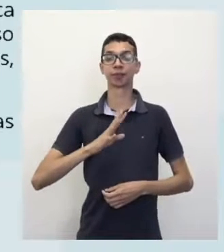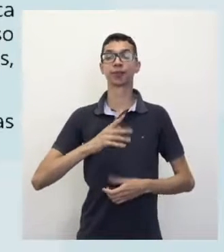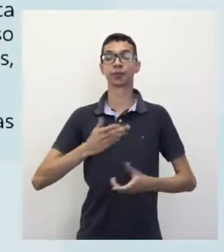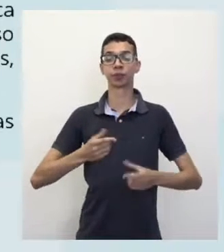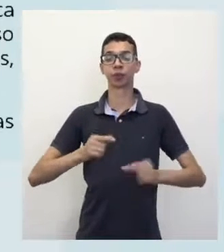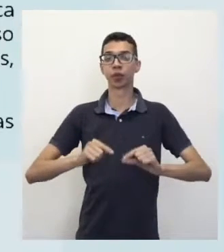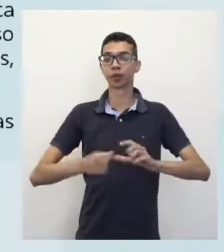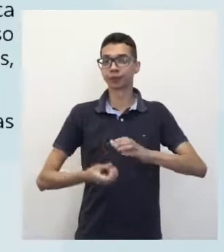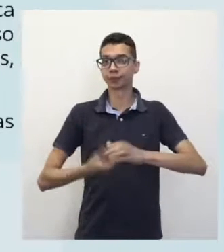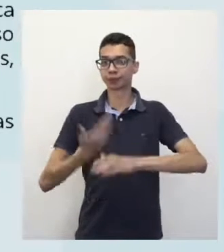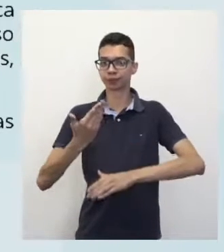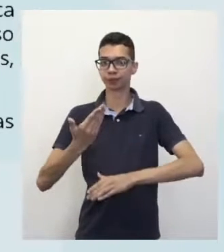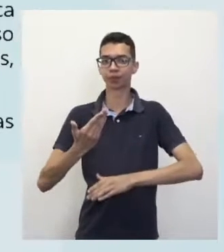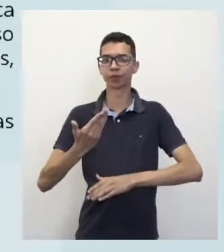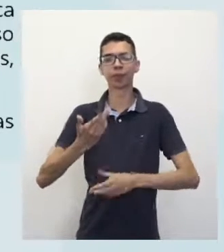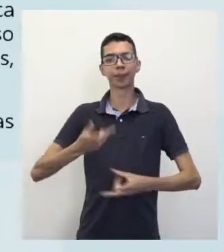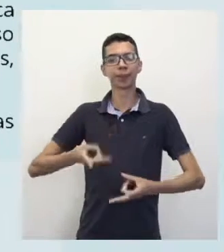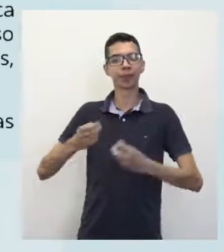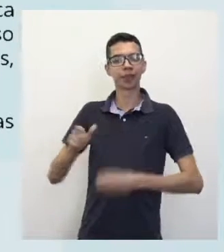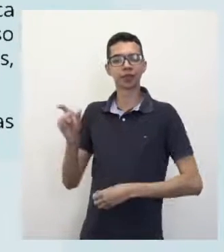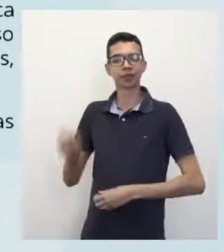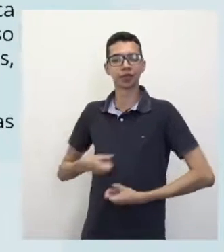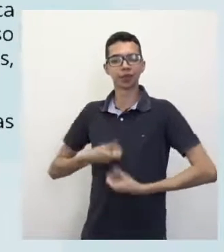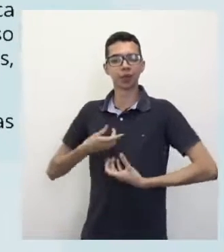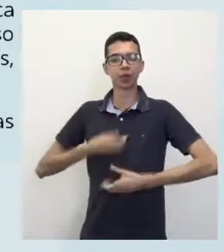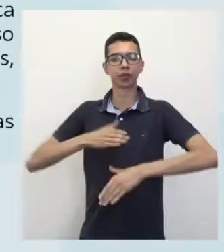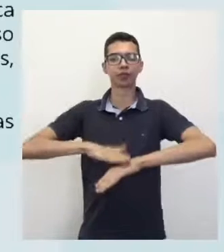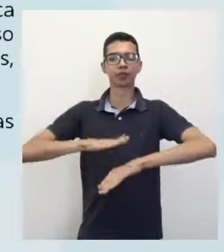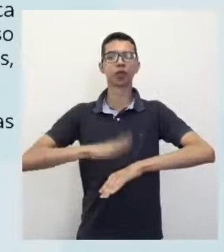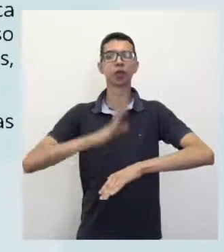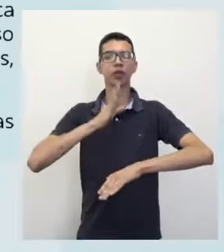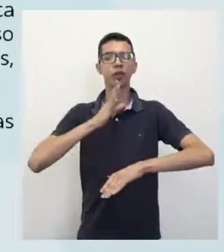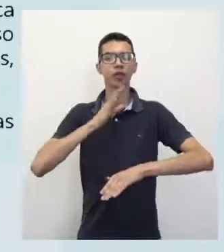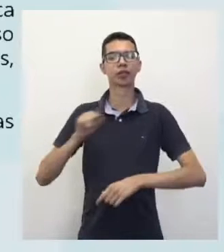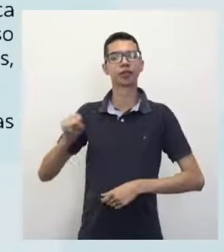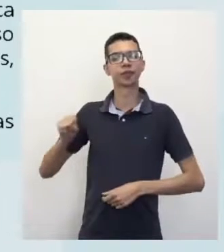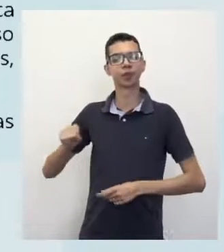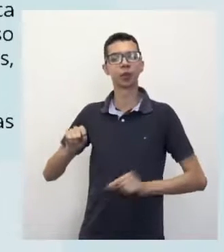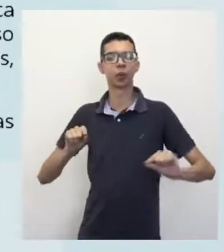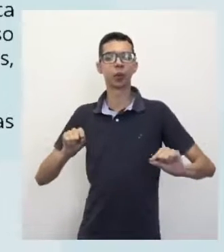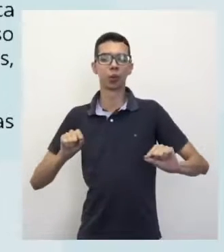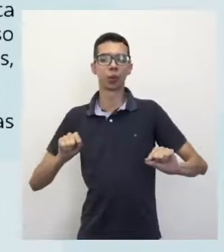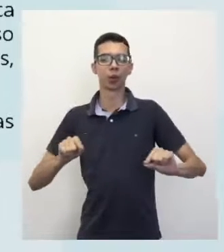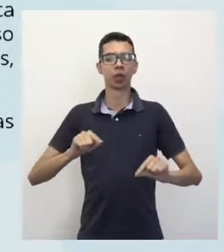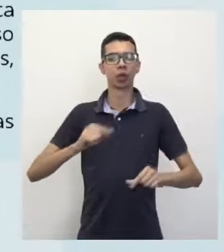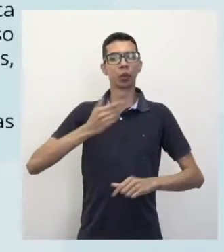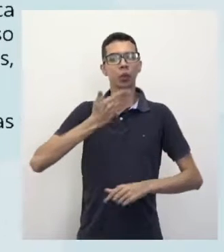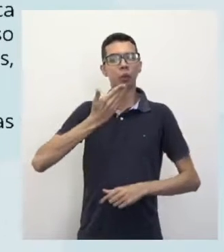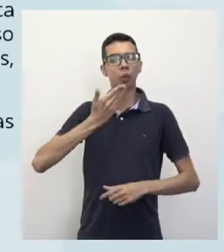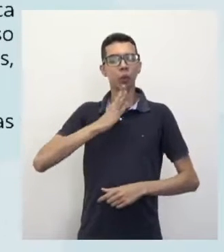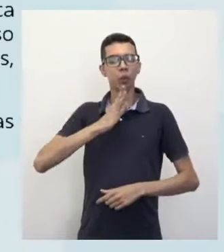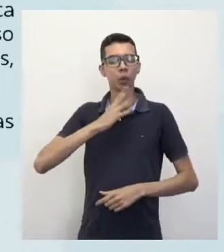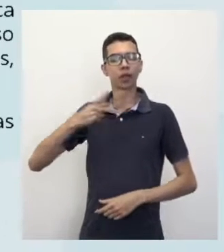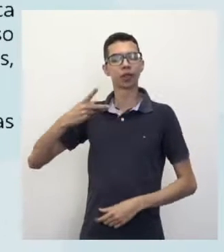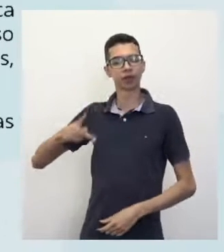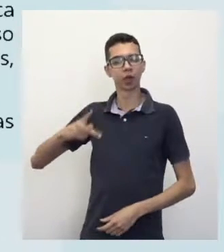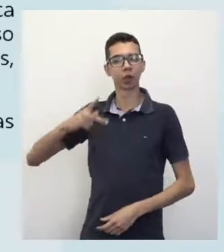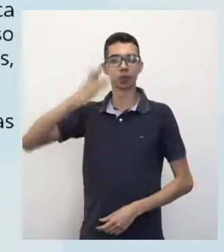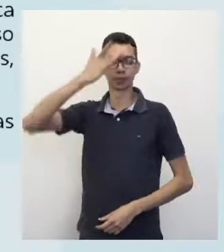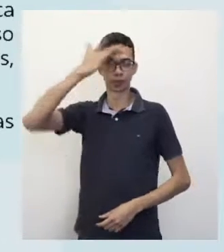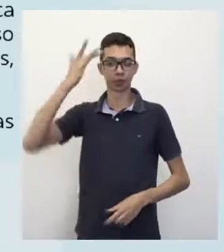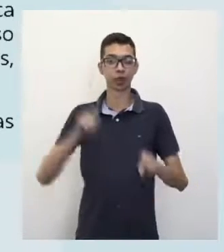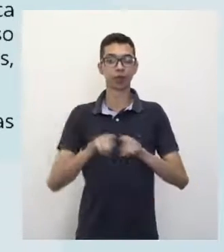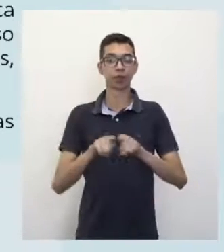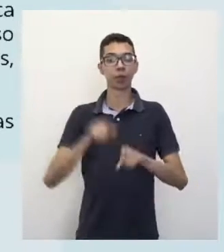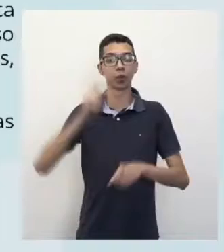produtor é conhecer a aventura de seu processo criador, seus repertórios pessoal e cultural, suas escolhas, inquietudes e